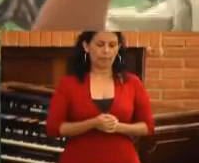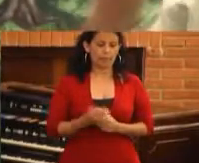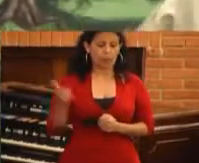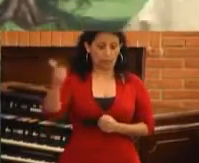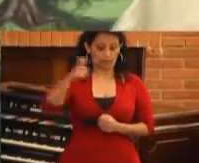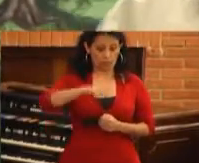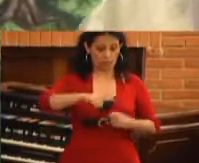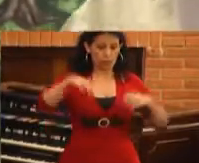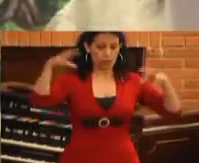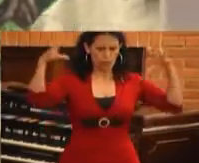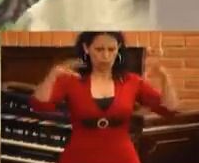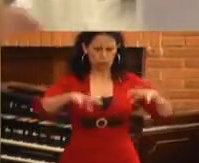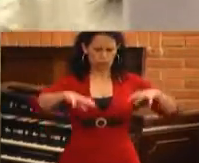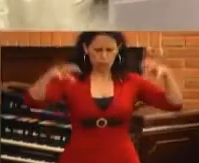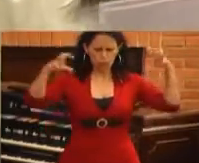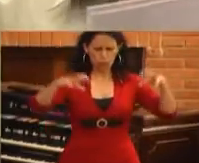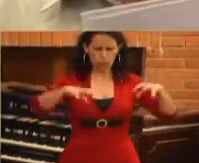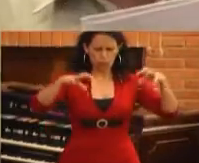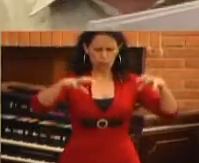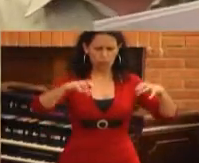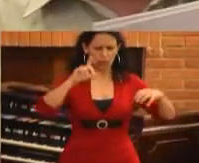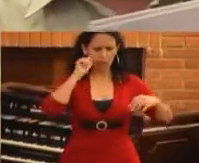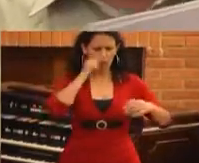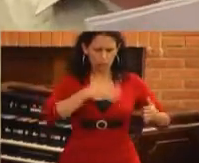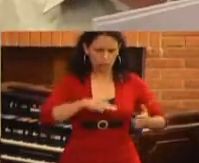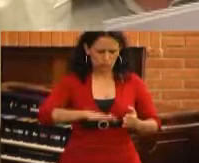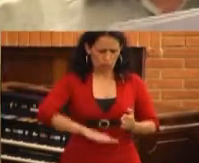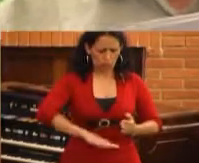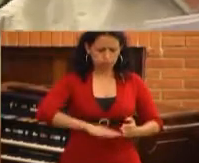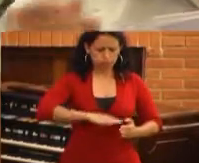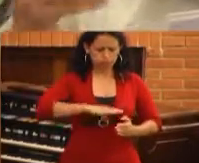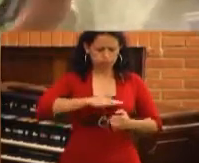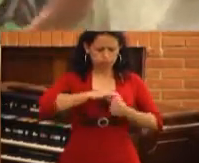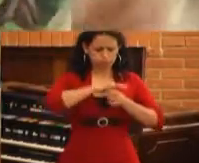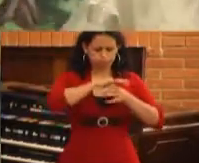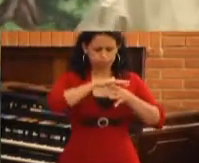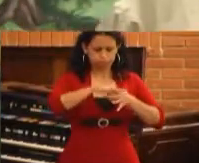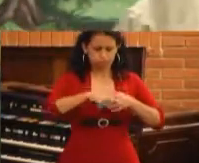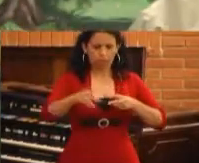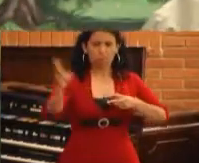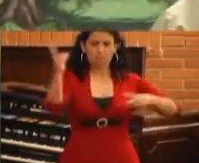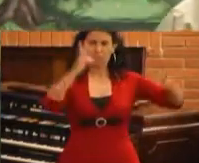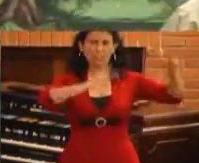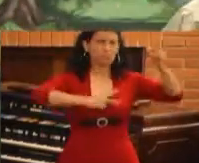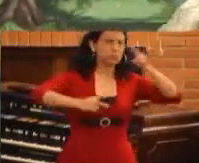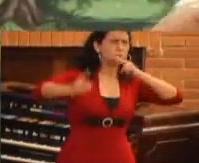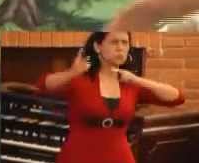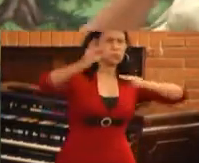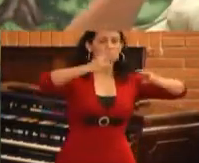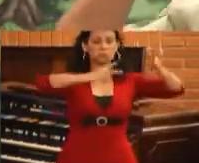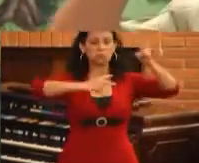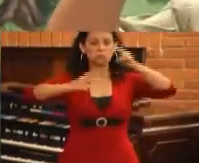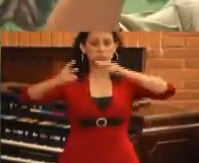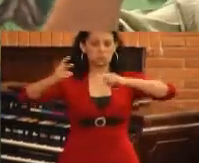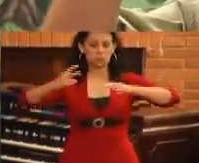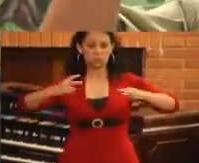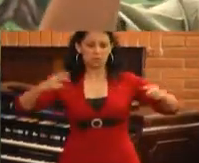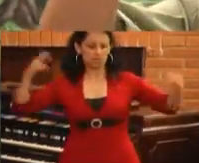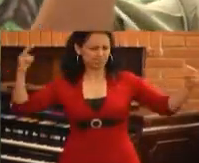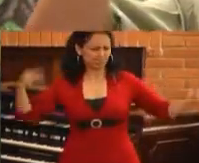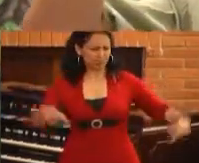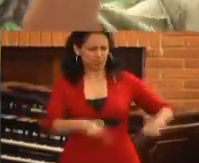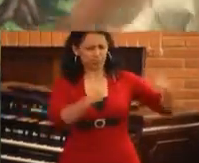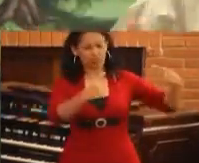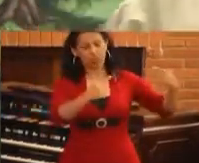Veio a chuva, transbordaram os rios, assopraram os ventos, deram com ímpeto